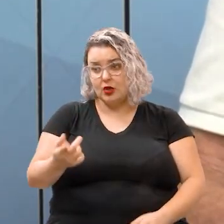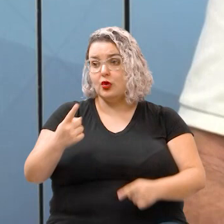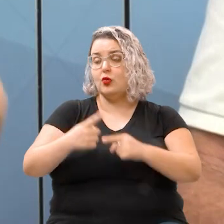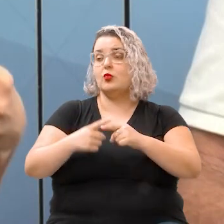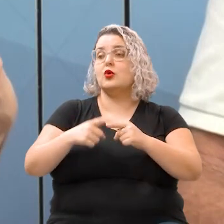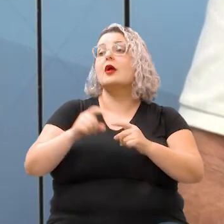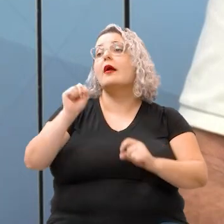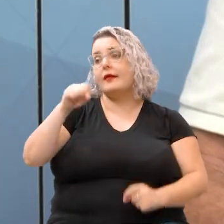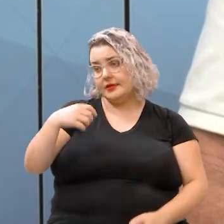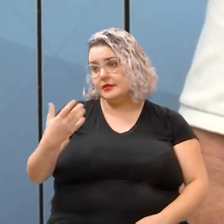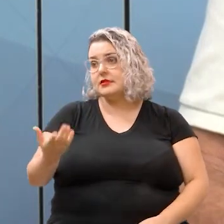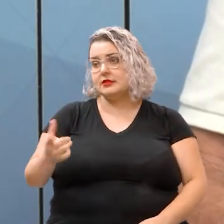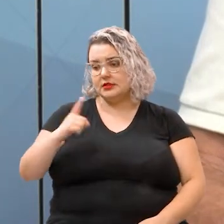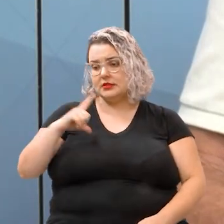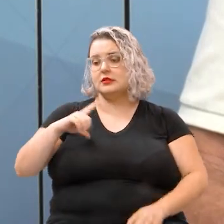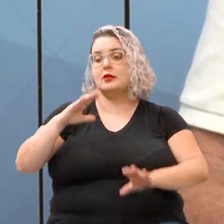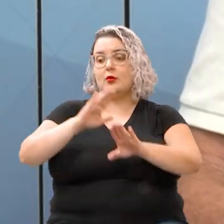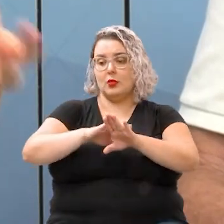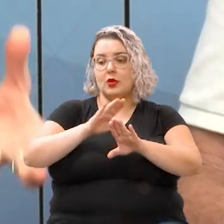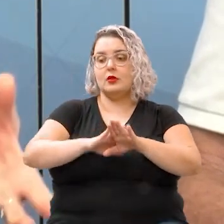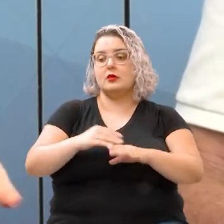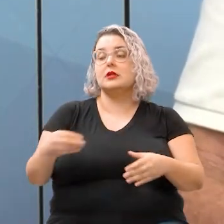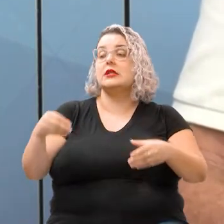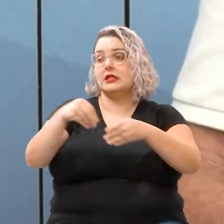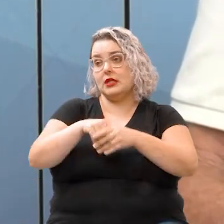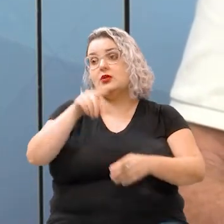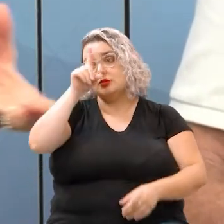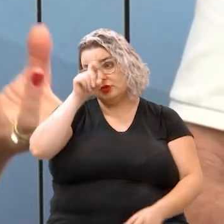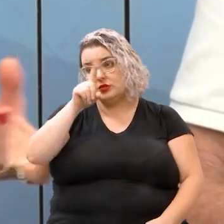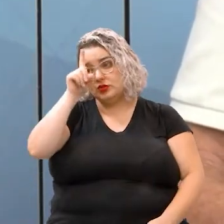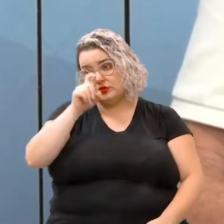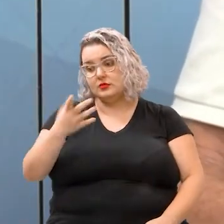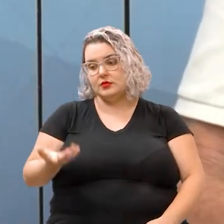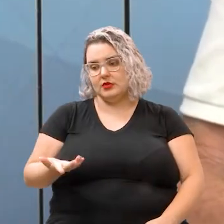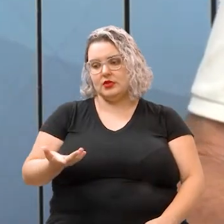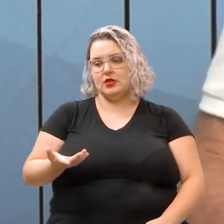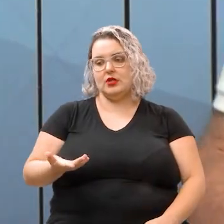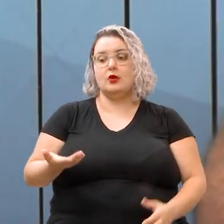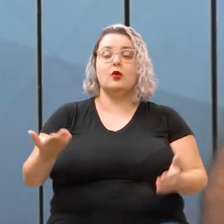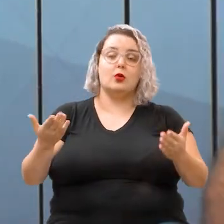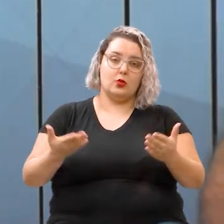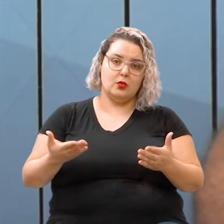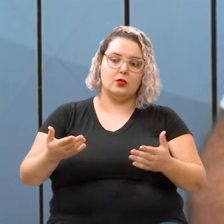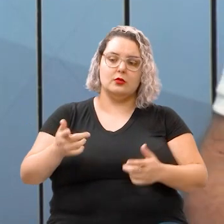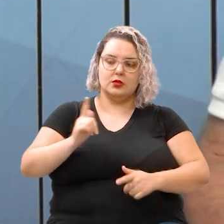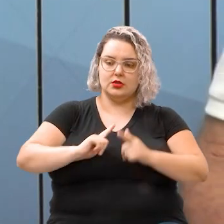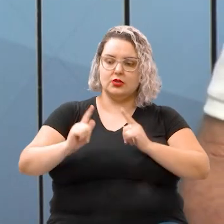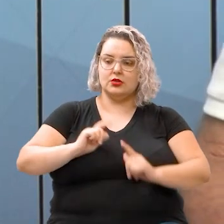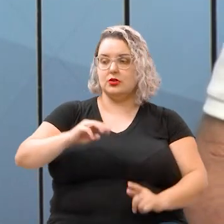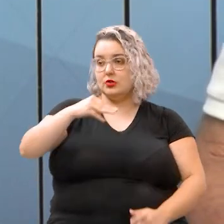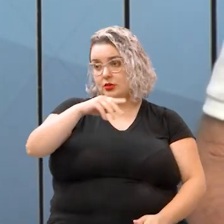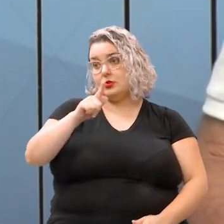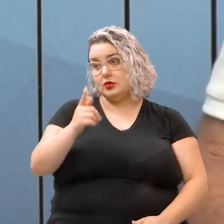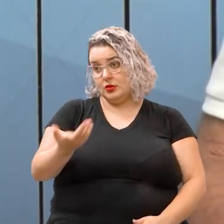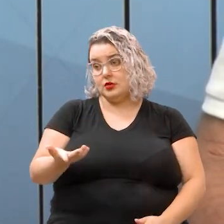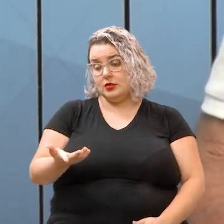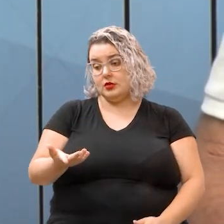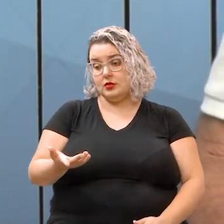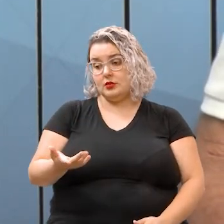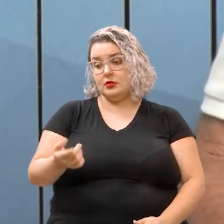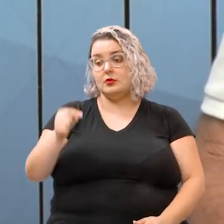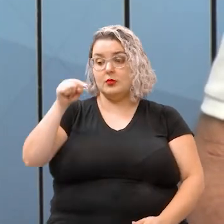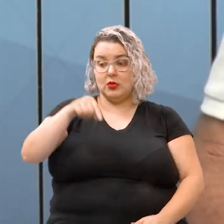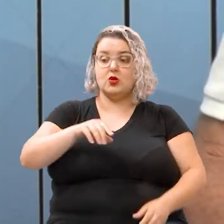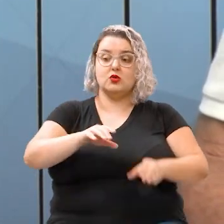Gatti daí sim que tem uma atuação forte nos hospitais, né, porque os hospitais hoje estão sob a gestão da Rede Mário Gatti, mas através